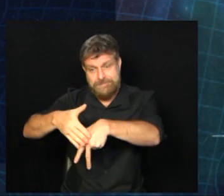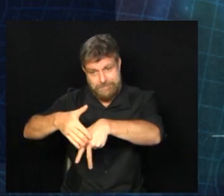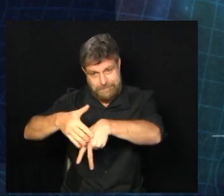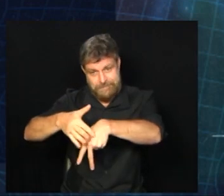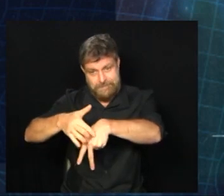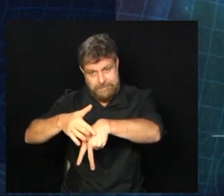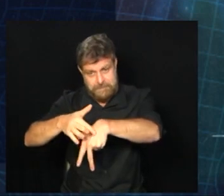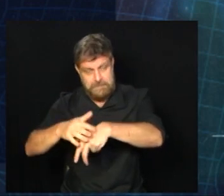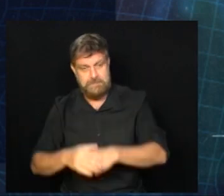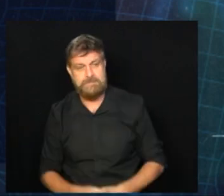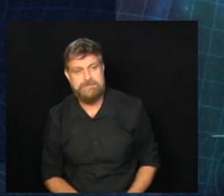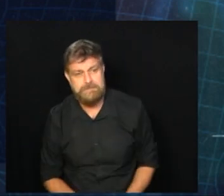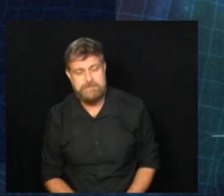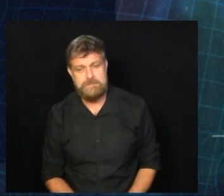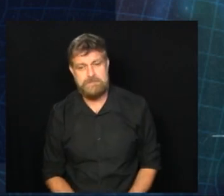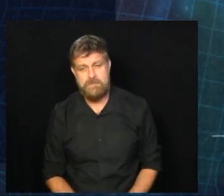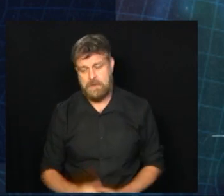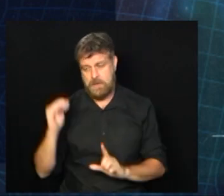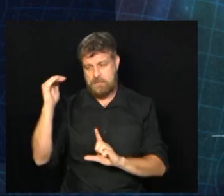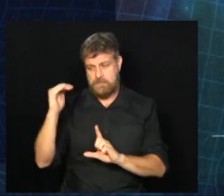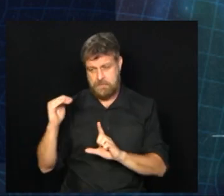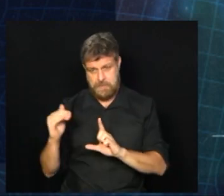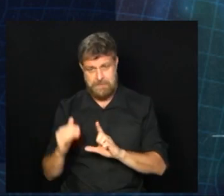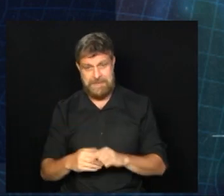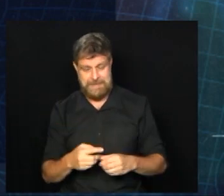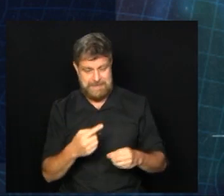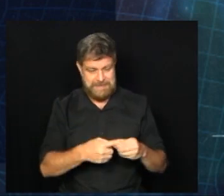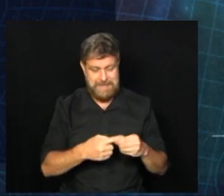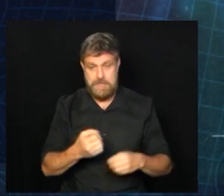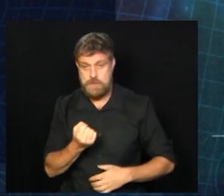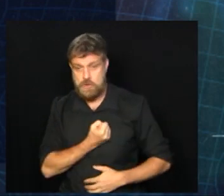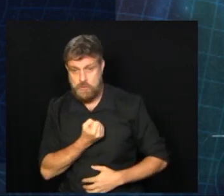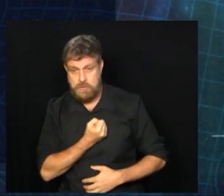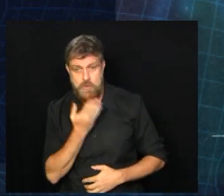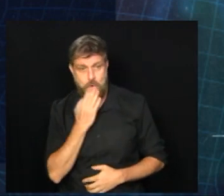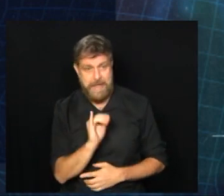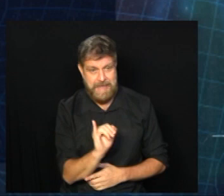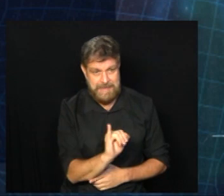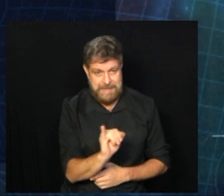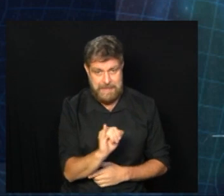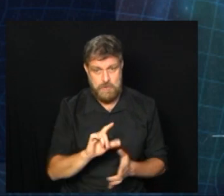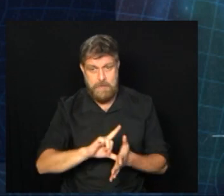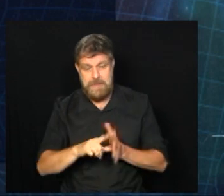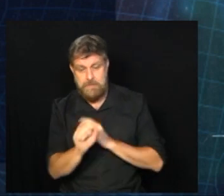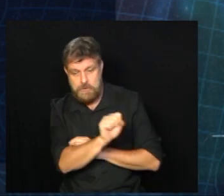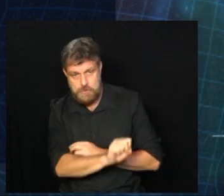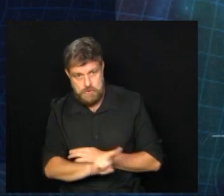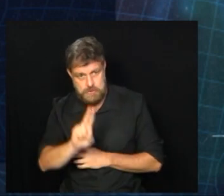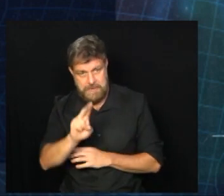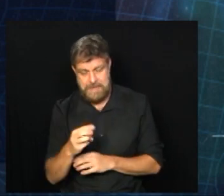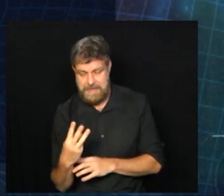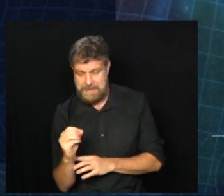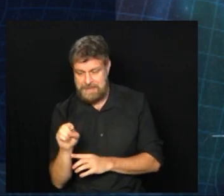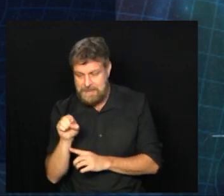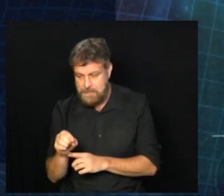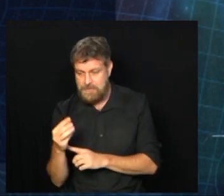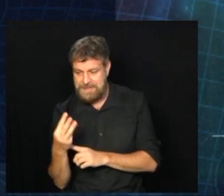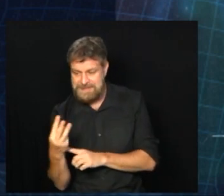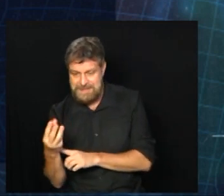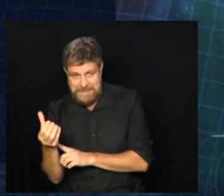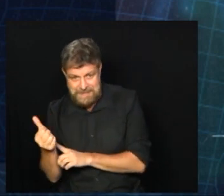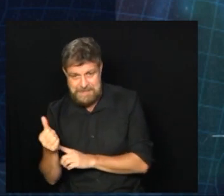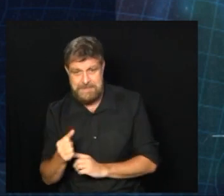135.643 casos da Covid-19. Indaiatuba, 30.909, Sumaré,